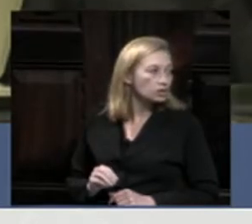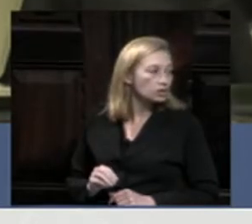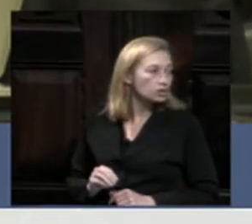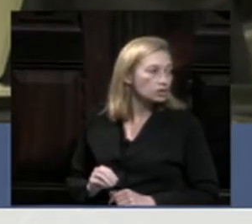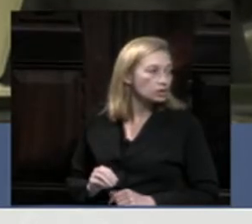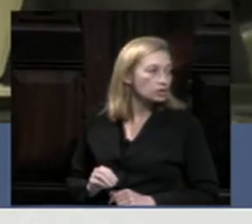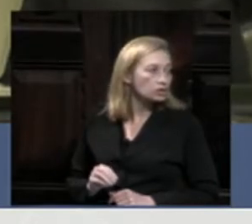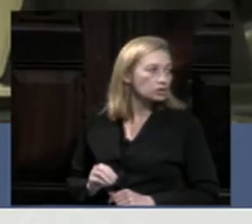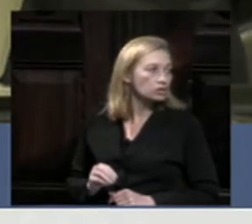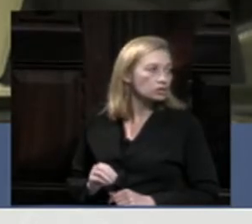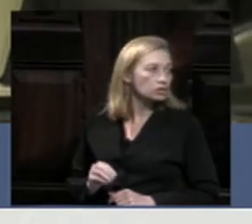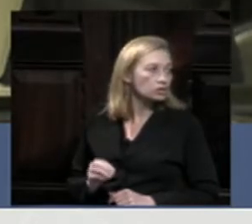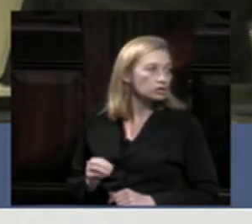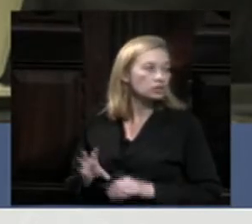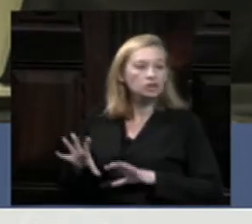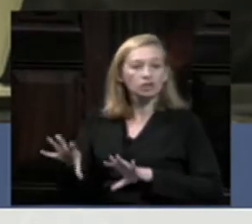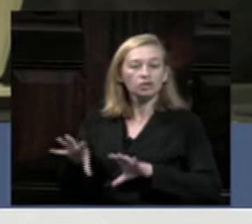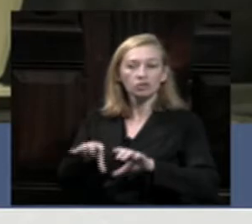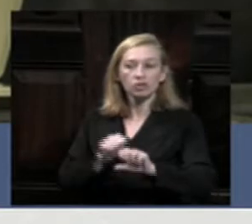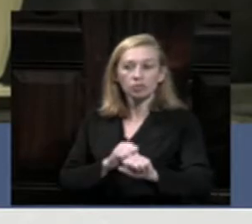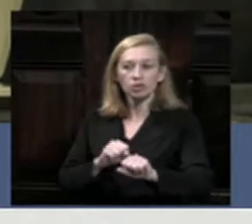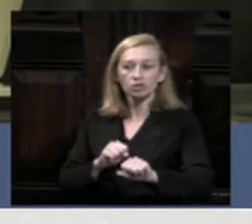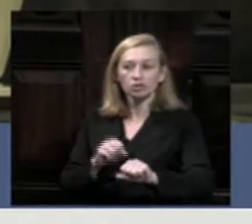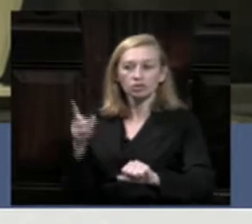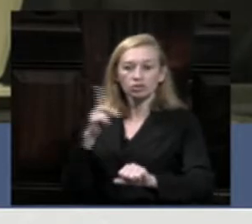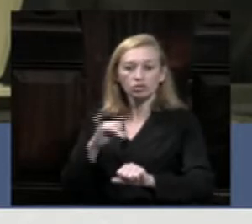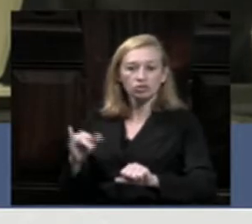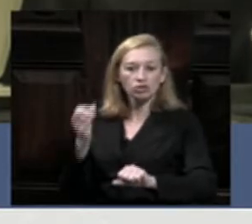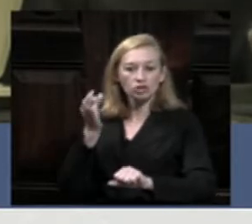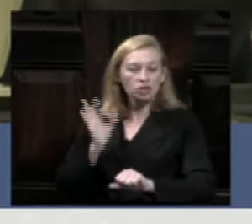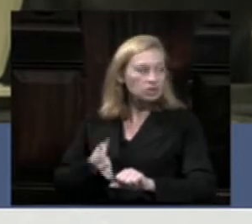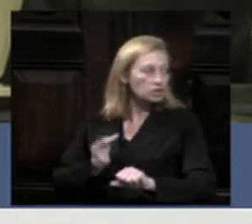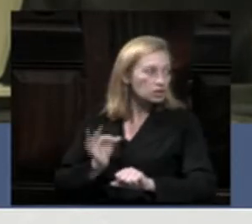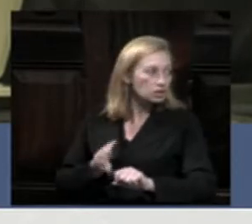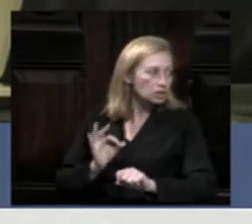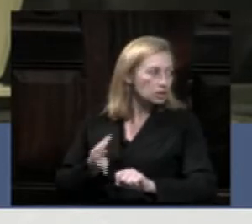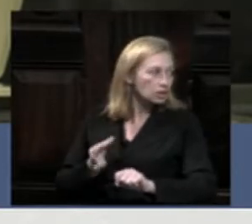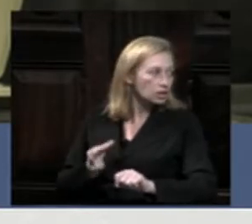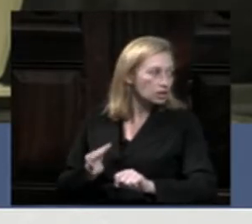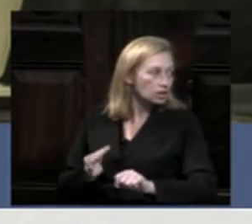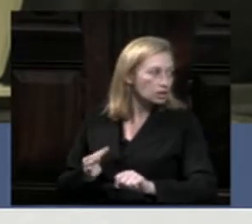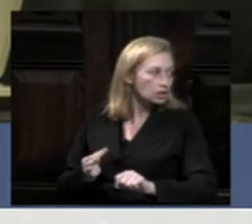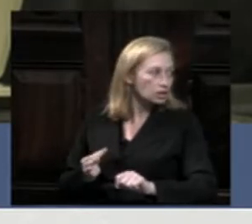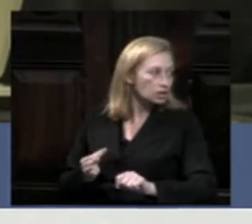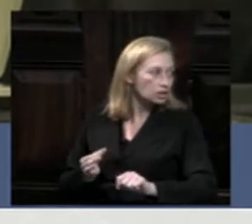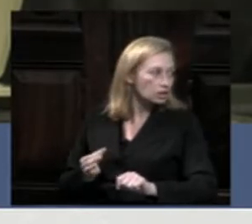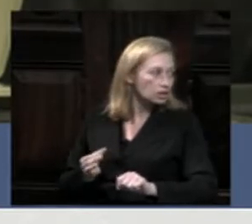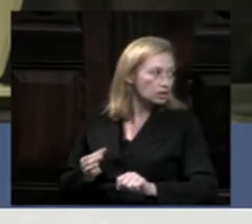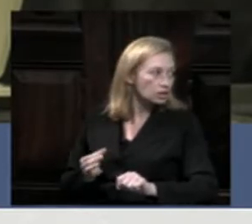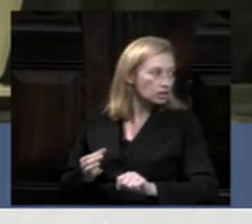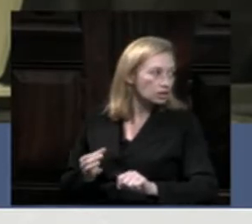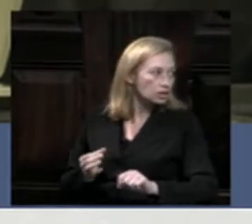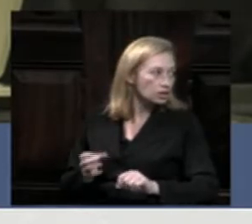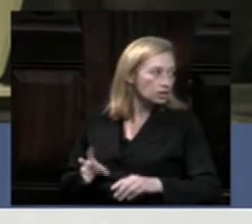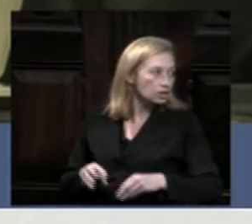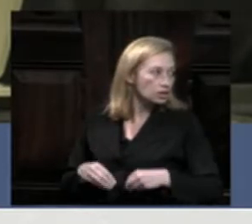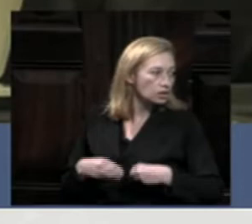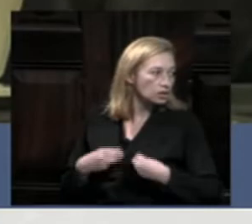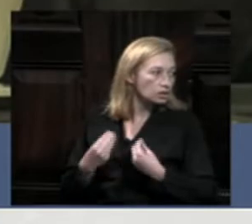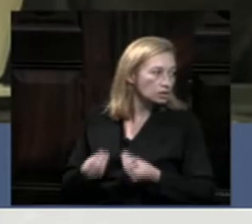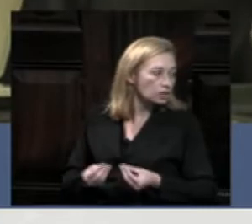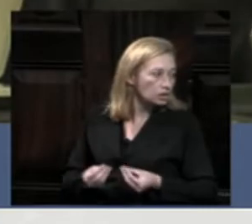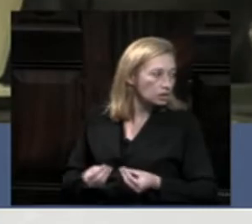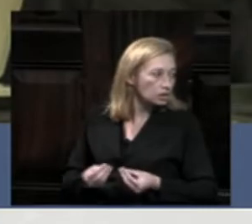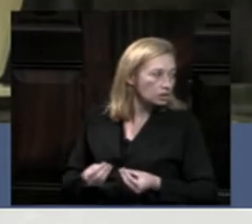na data de formatura ou posse, das carteiras de identidade funcionais com menção ao porte de arma, bem como a entrega das mesmas na ocasião e